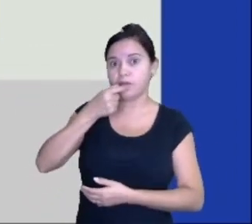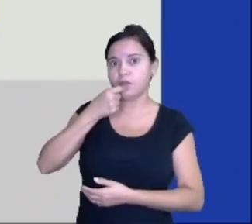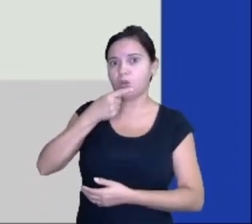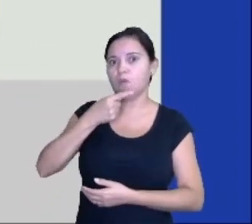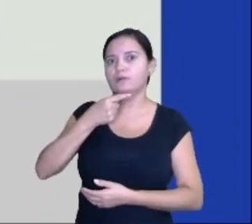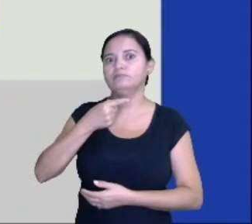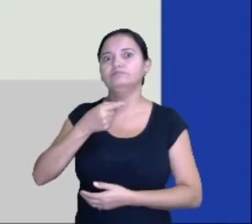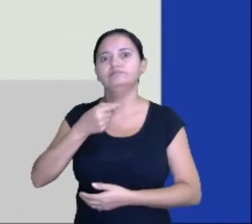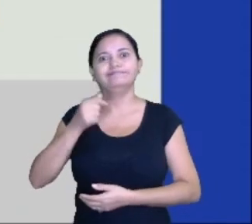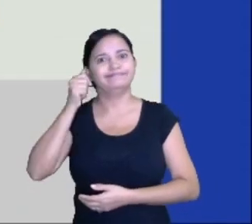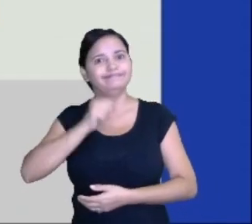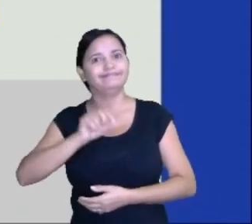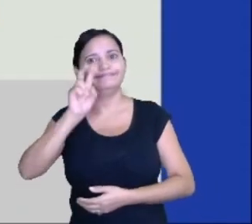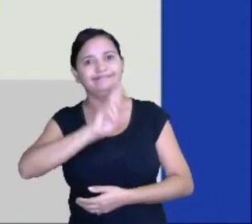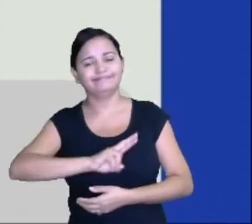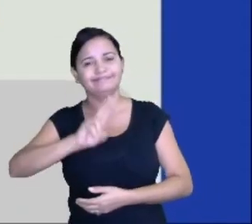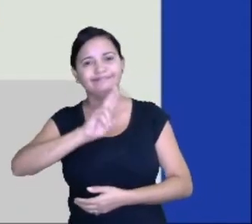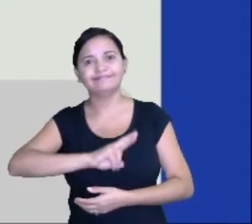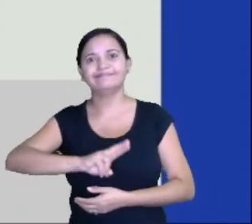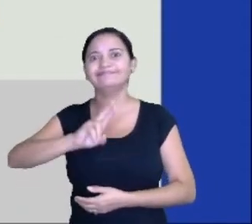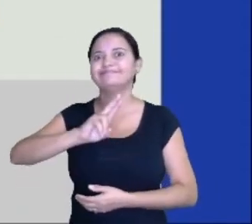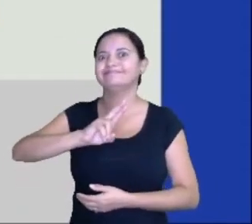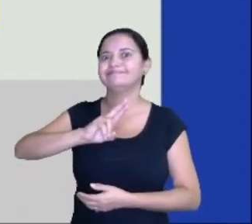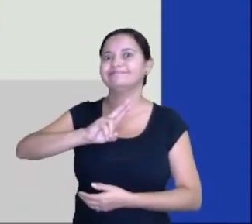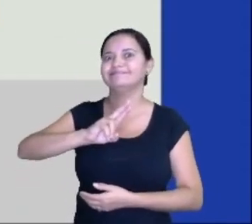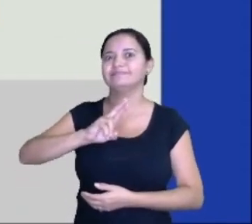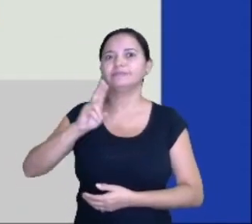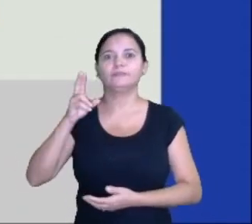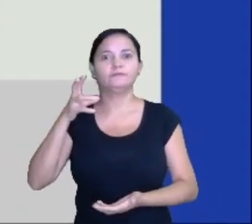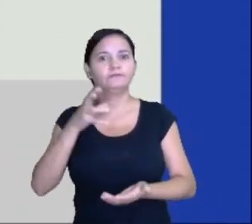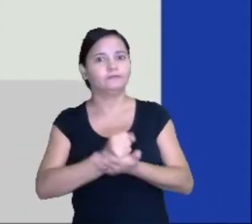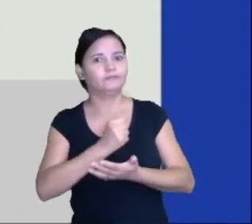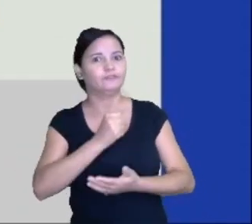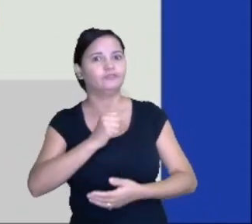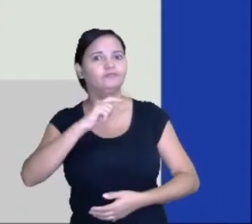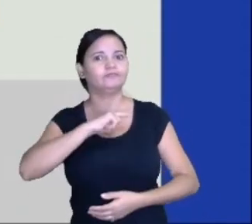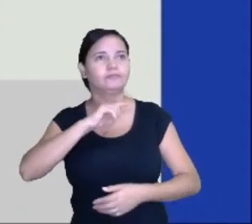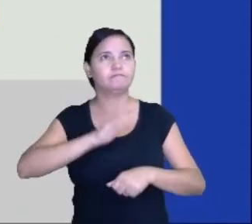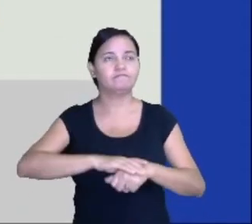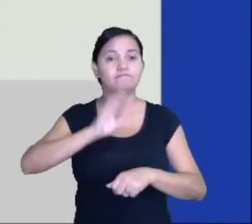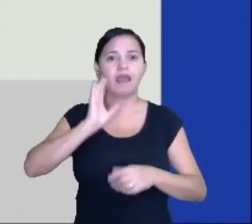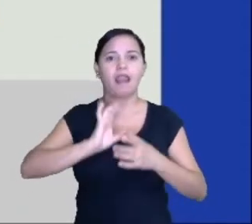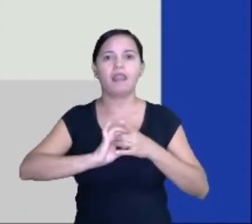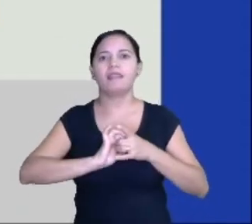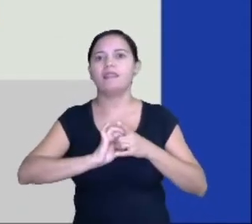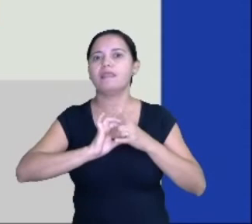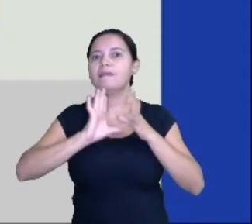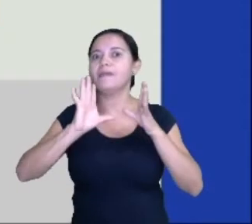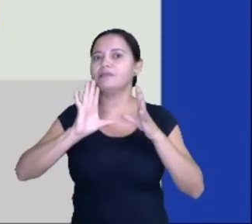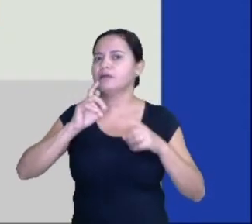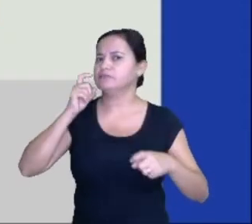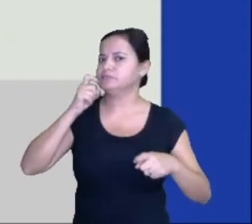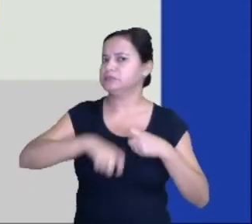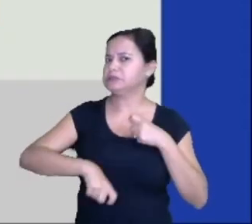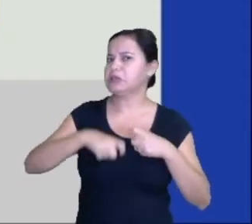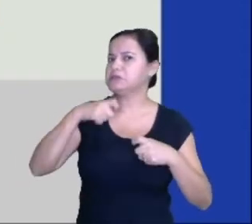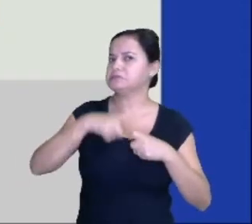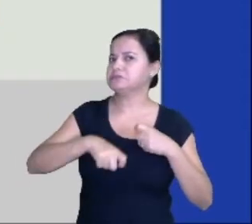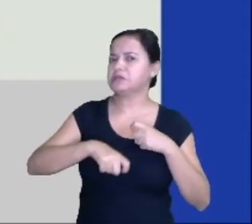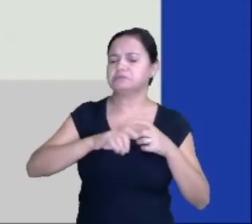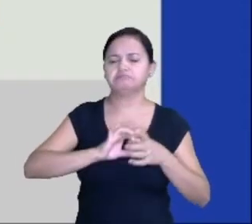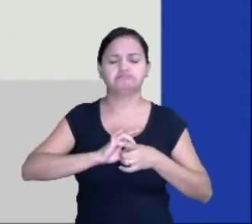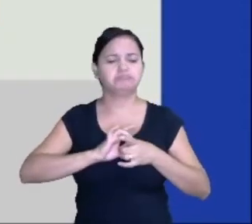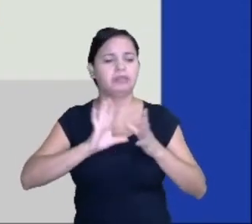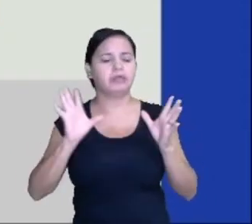na emancipação feminina. As mulheres conseguiram ter mais liberdade para exercer sua sexualidade de forma